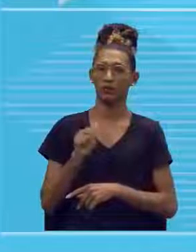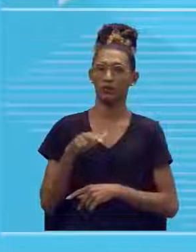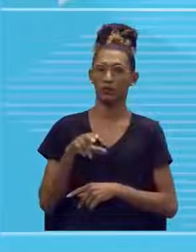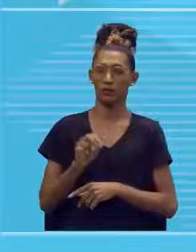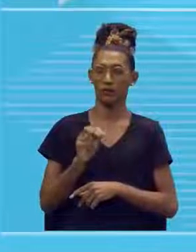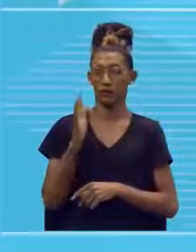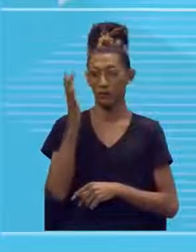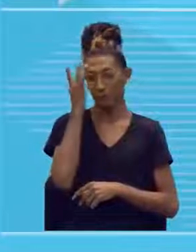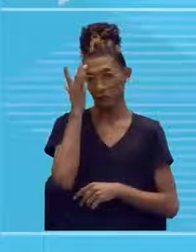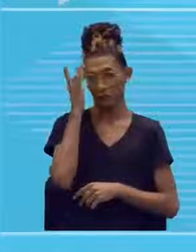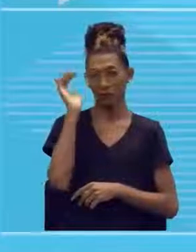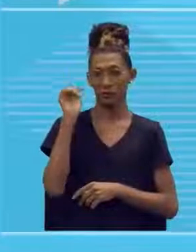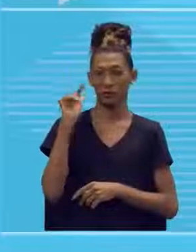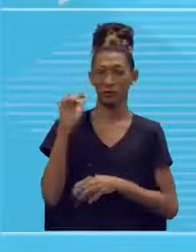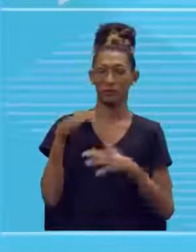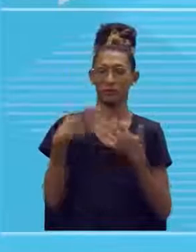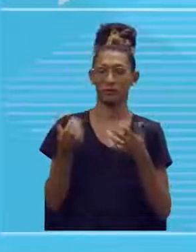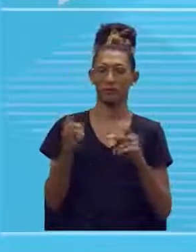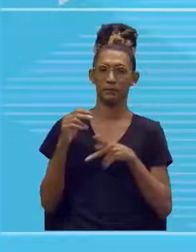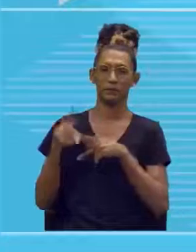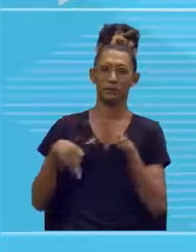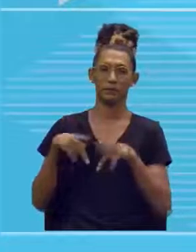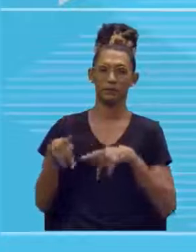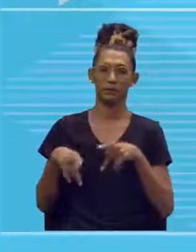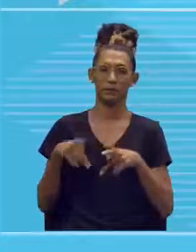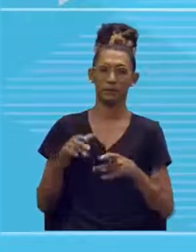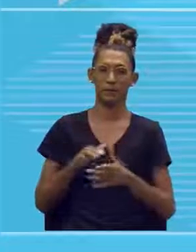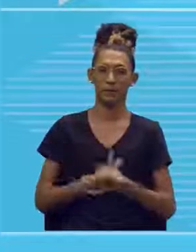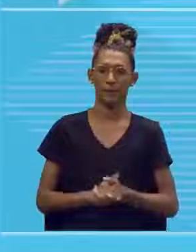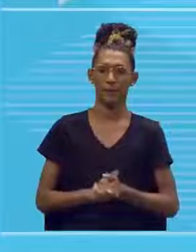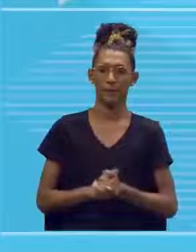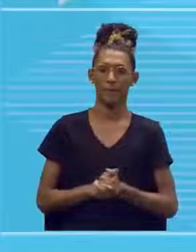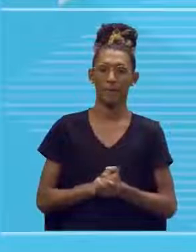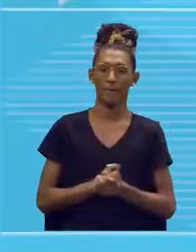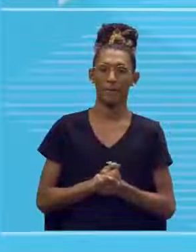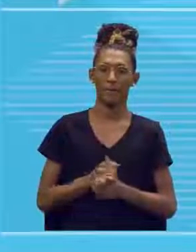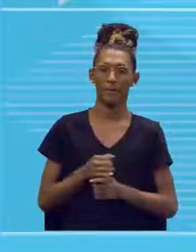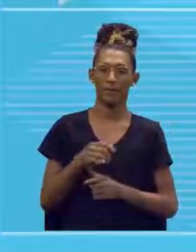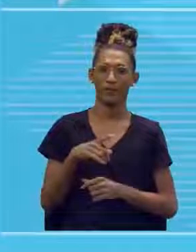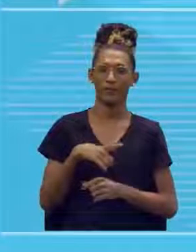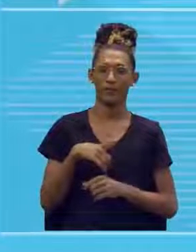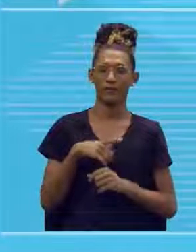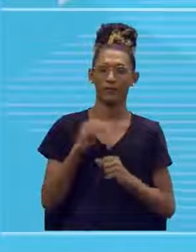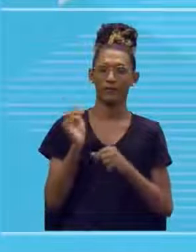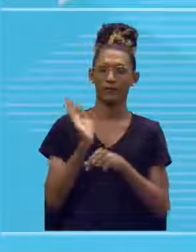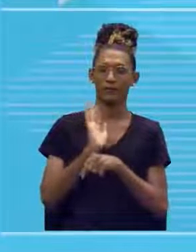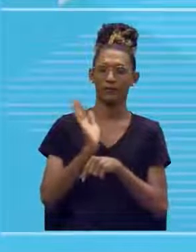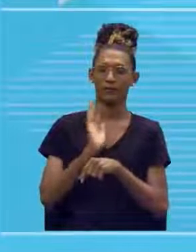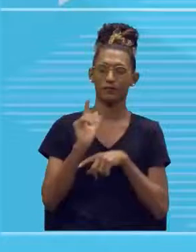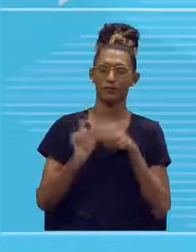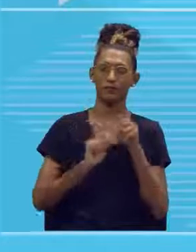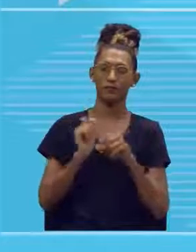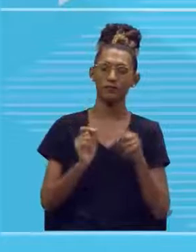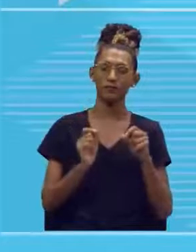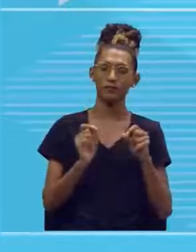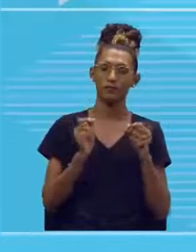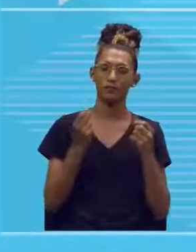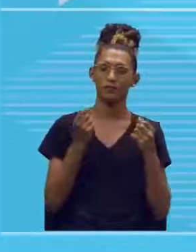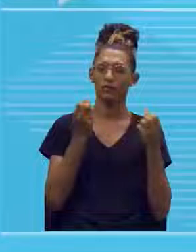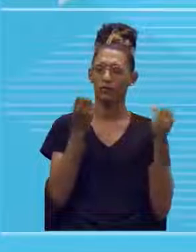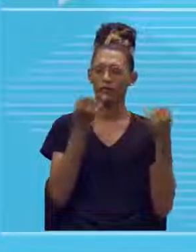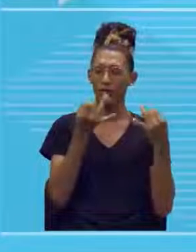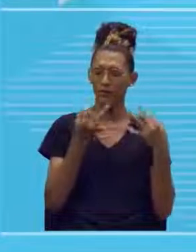né é esse povo é trás né nesse vídeo como foi